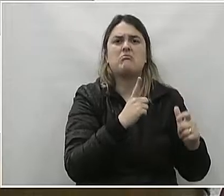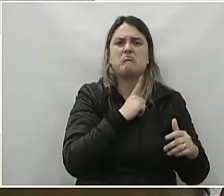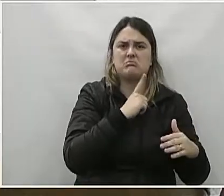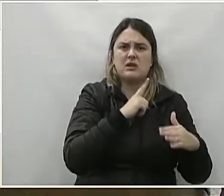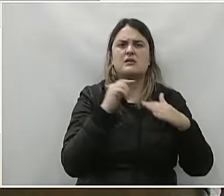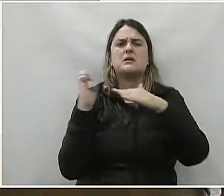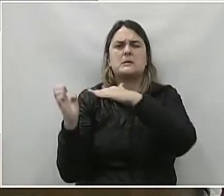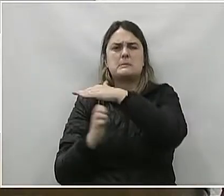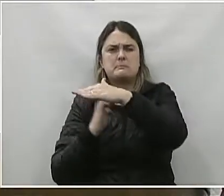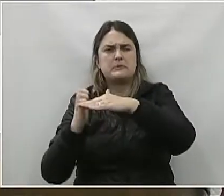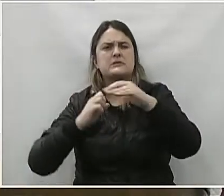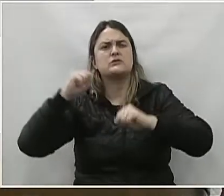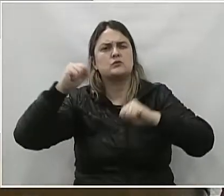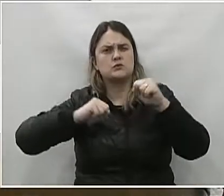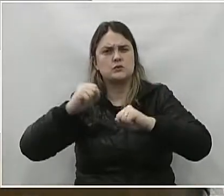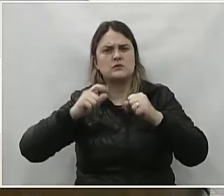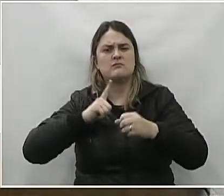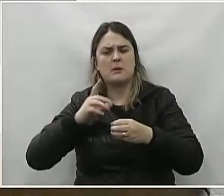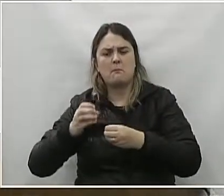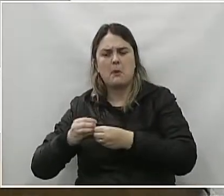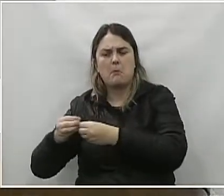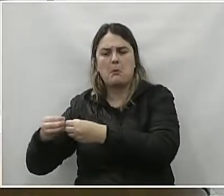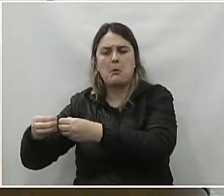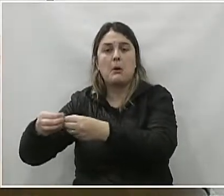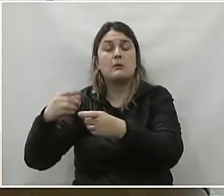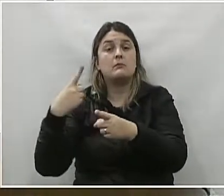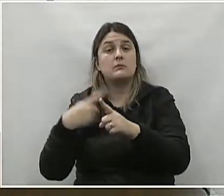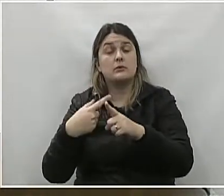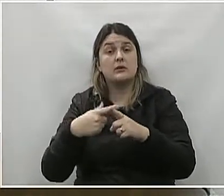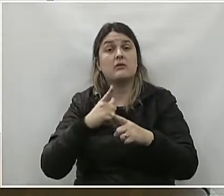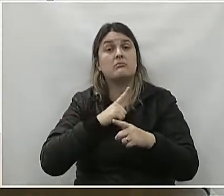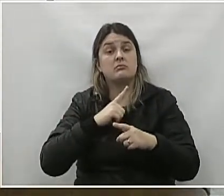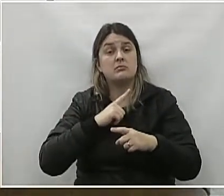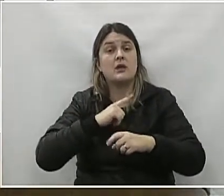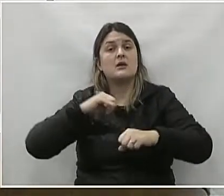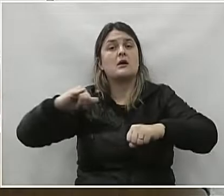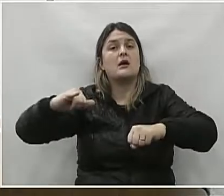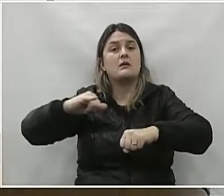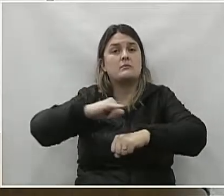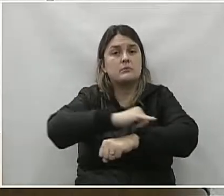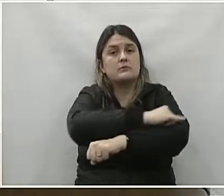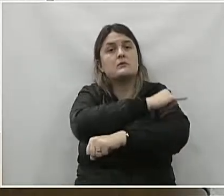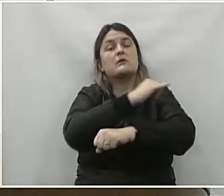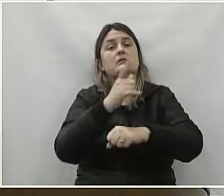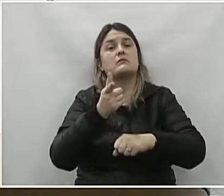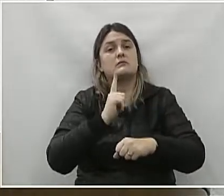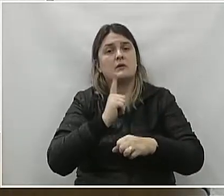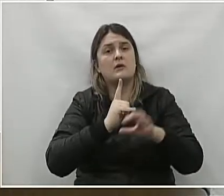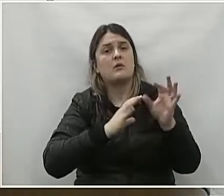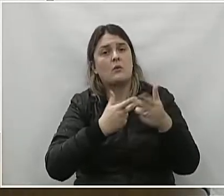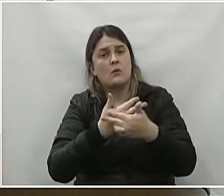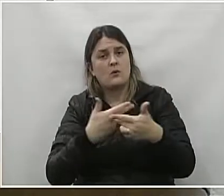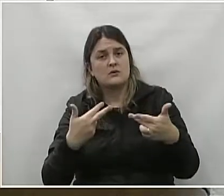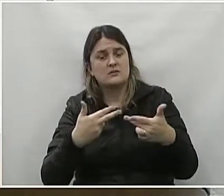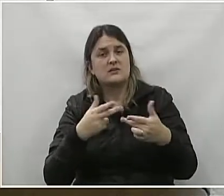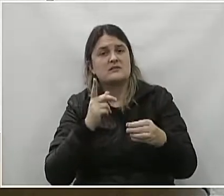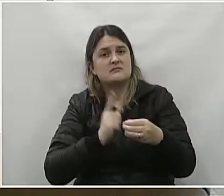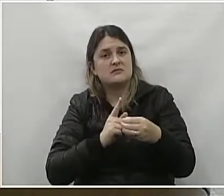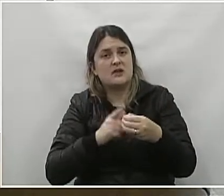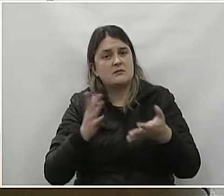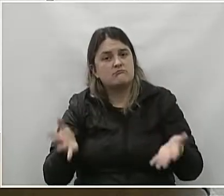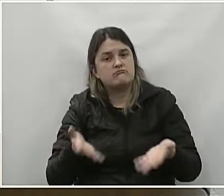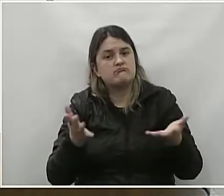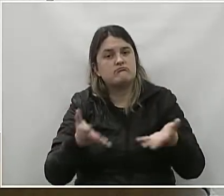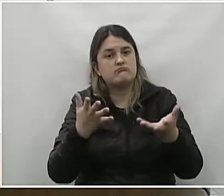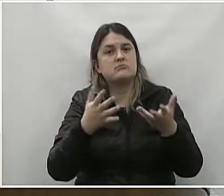empresas, indústrias se instalaram em volta da cidade. Por quê? Porque tem escoação A cidade progrediu, é